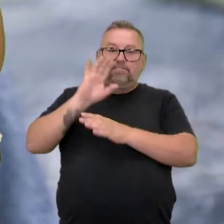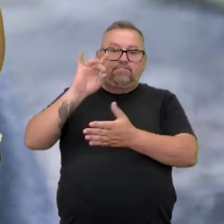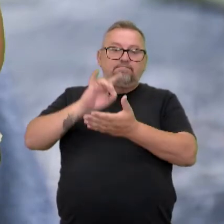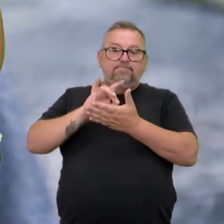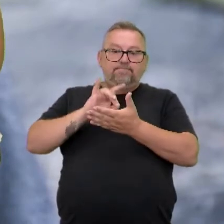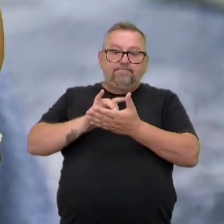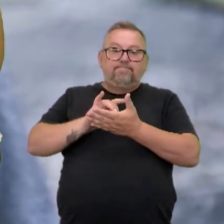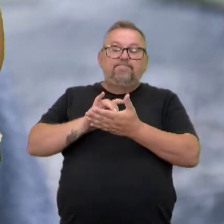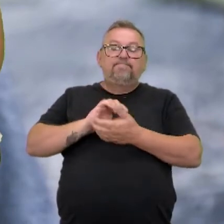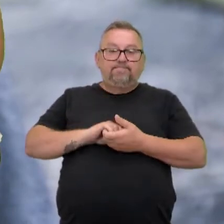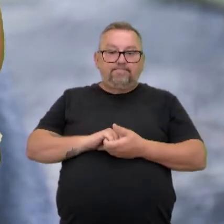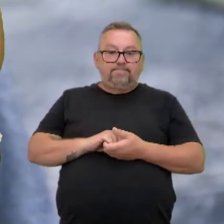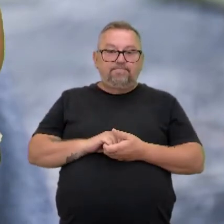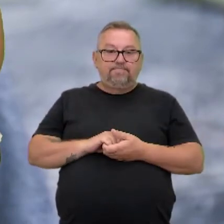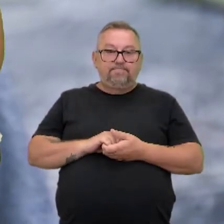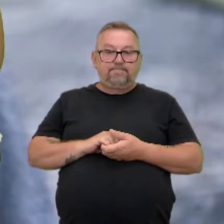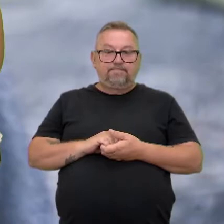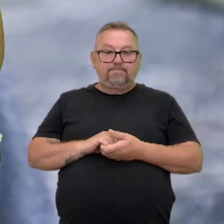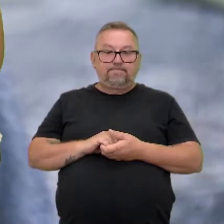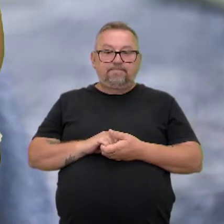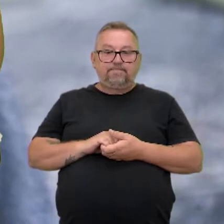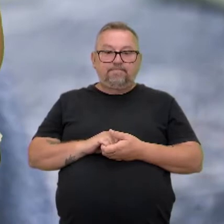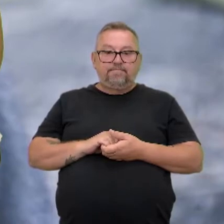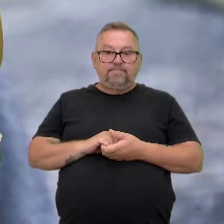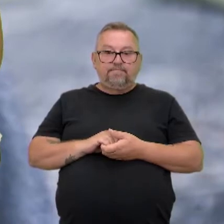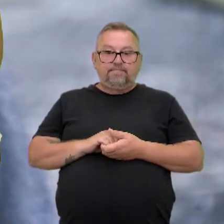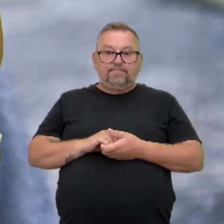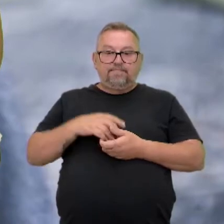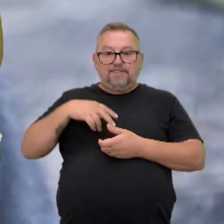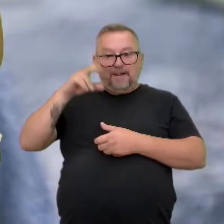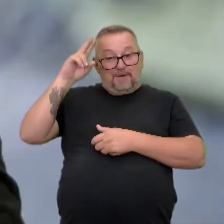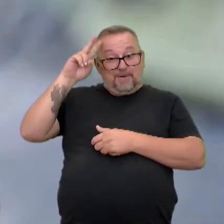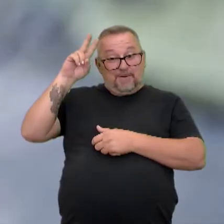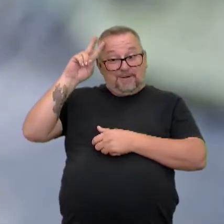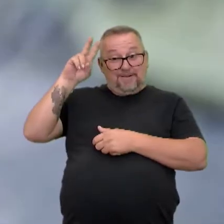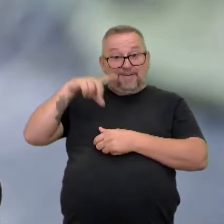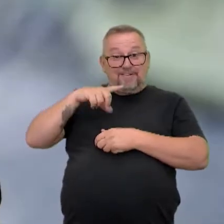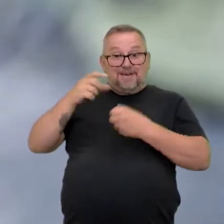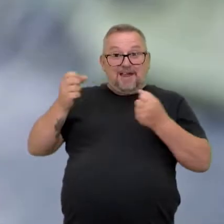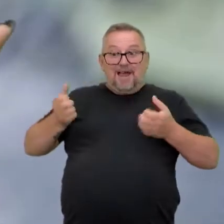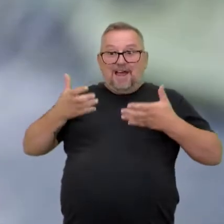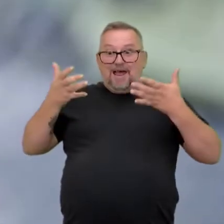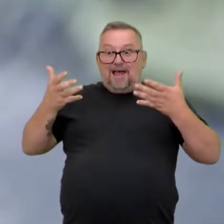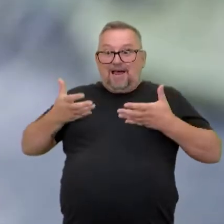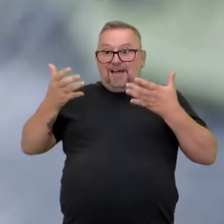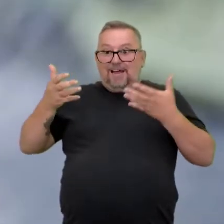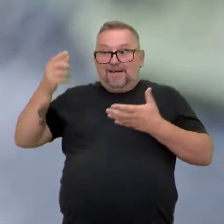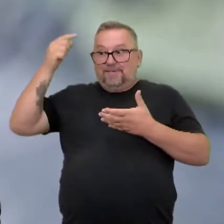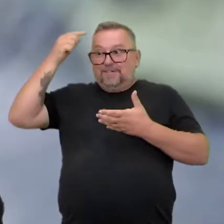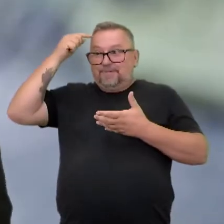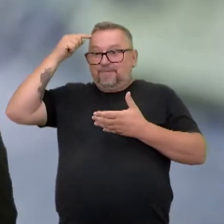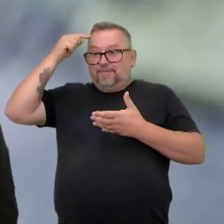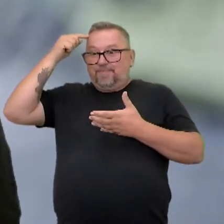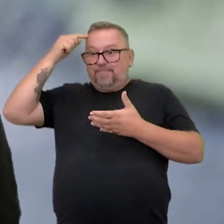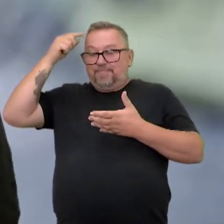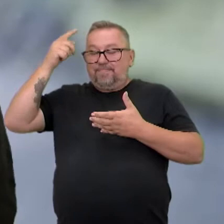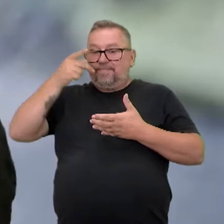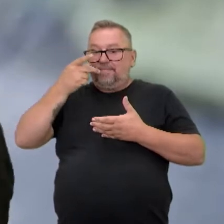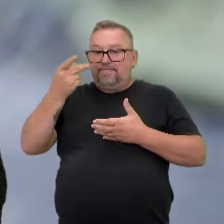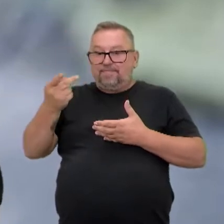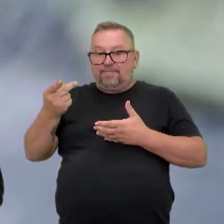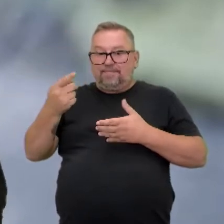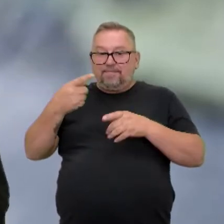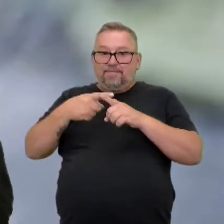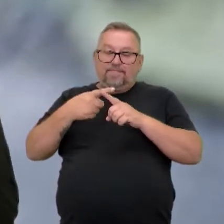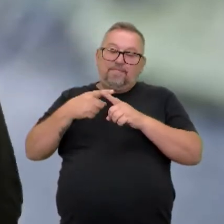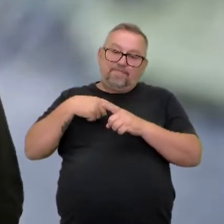ofendendo as pessoas, né? Com aquele recorte. É, aquela história de você, na empolgação, você não pensa, né, no que você tá falando, que isso vai ter